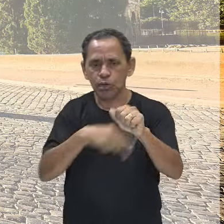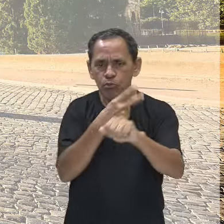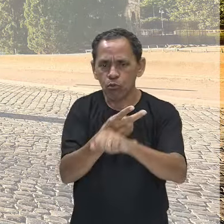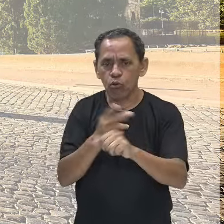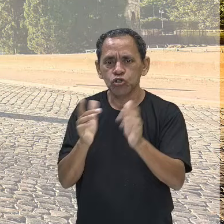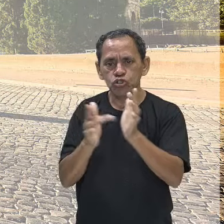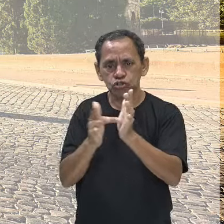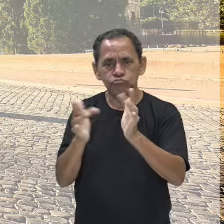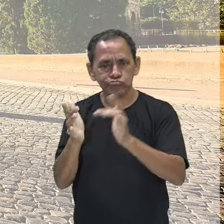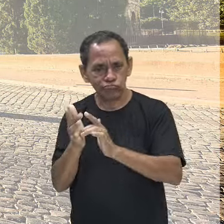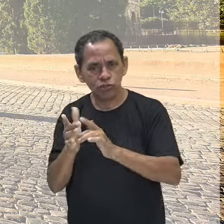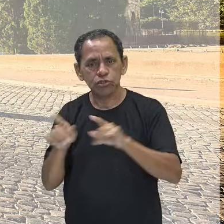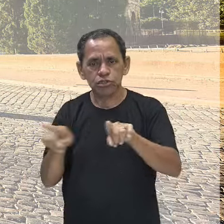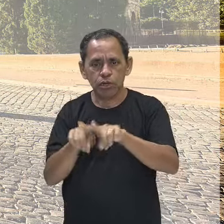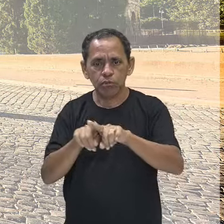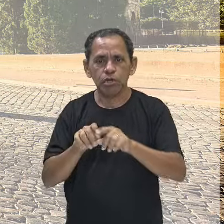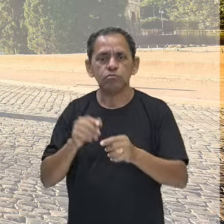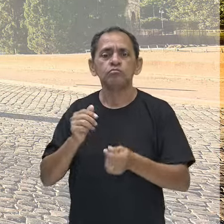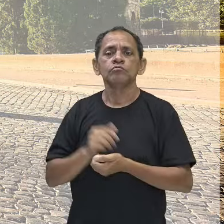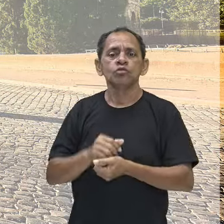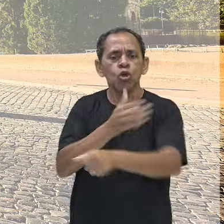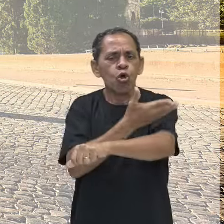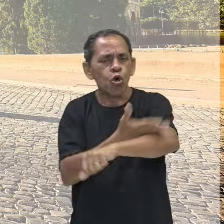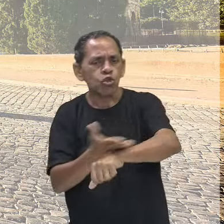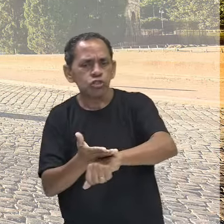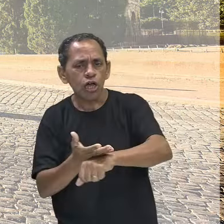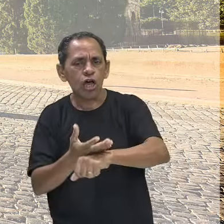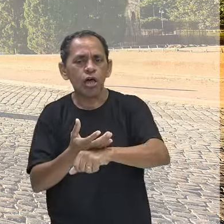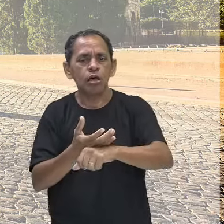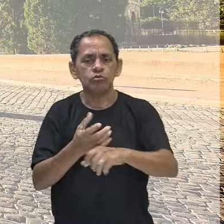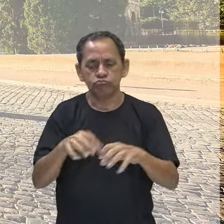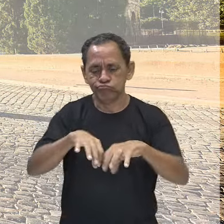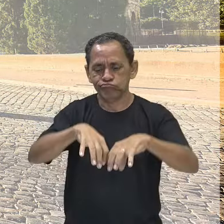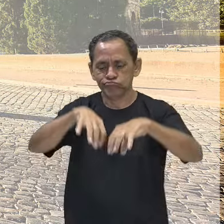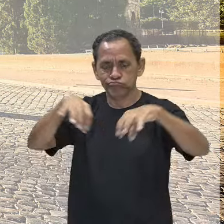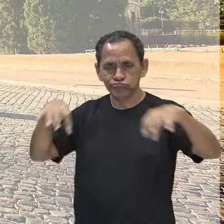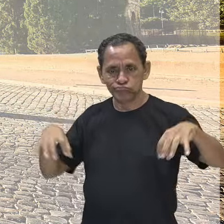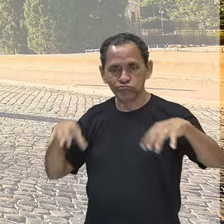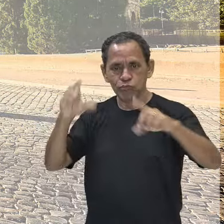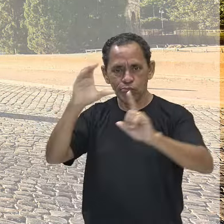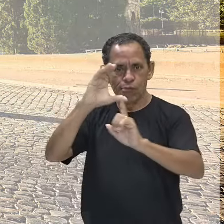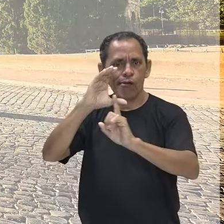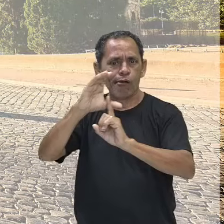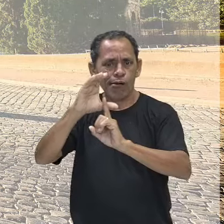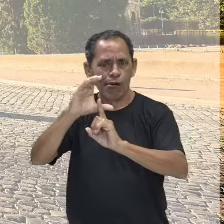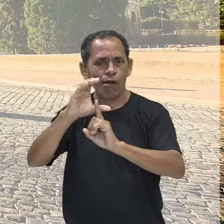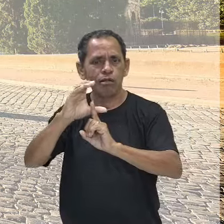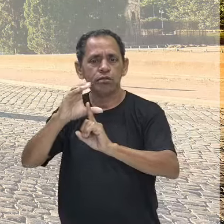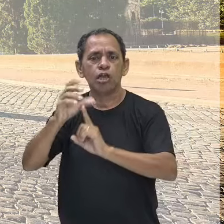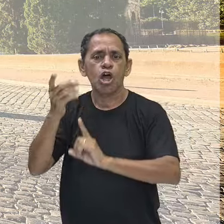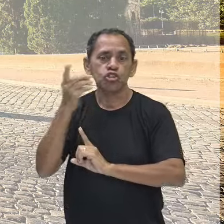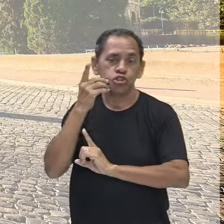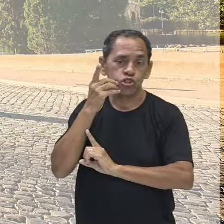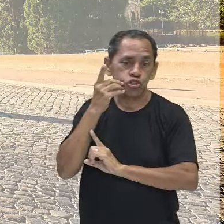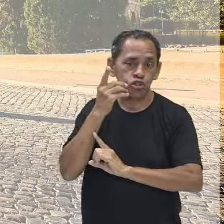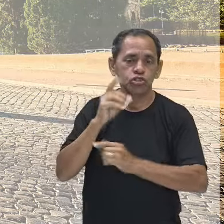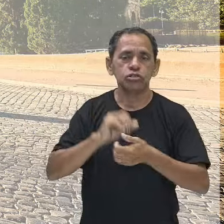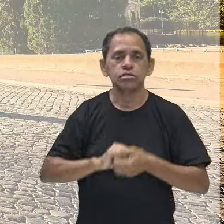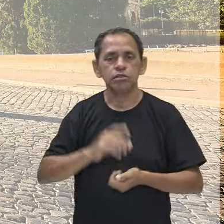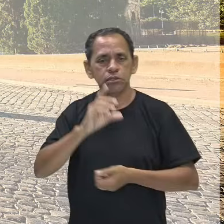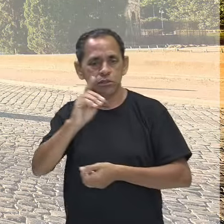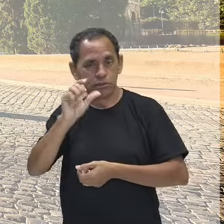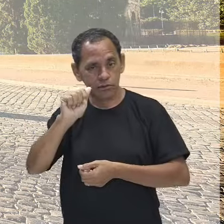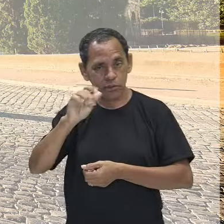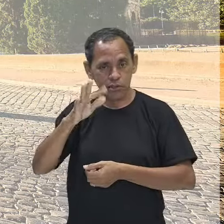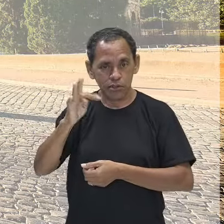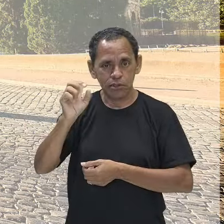que a gente costuma, gente, dividir as datas, o calendário, em tudo que vem antes e depois de Cristo. E esse momento que a gente